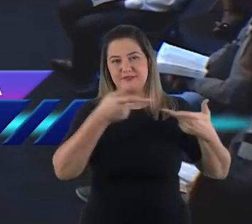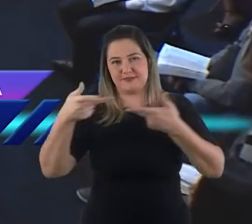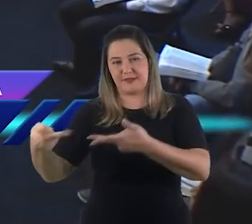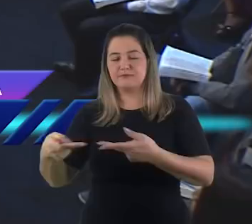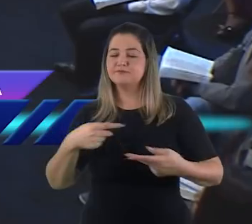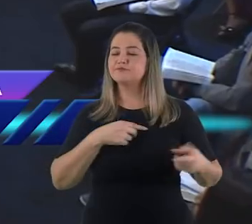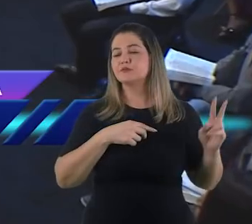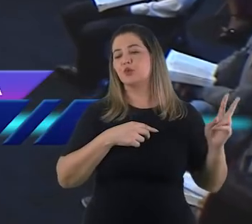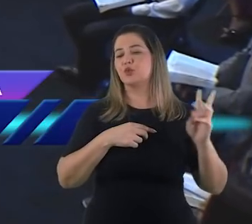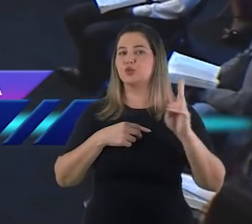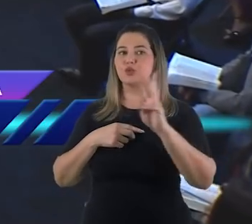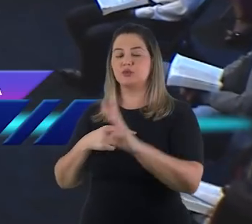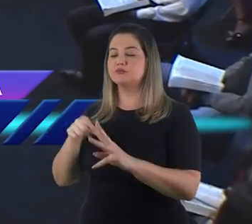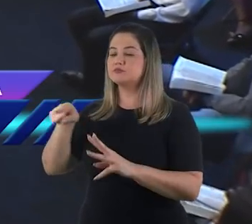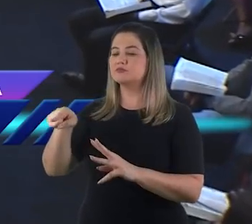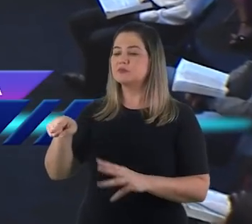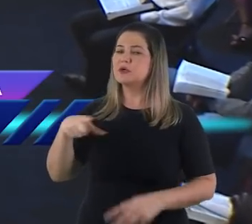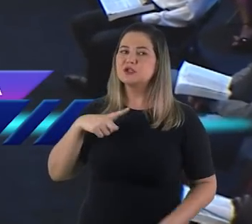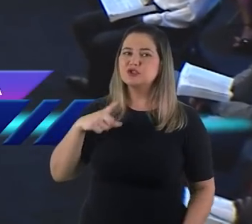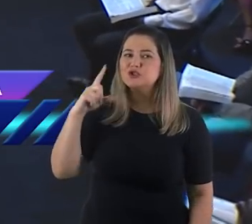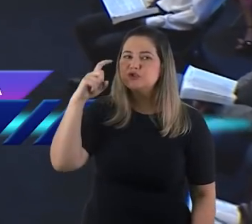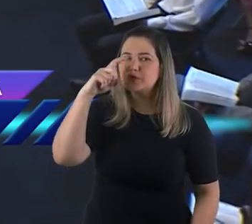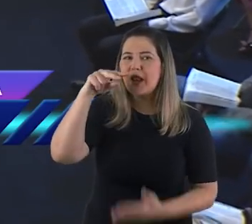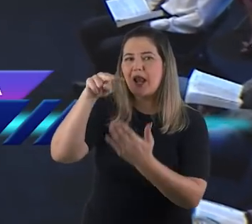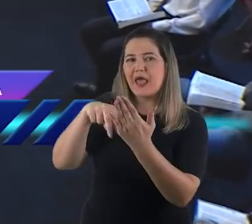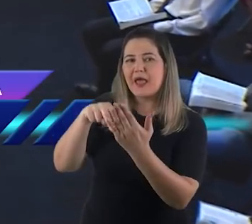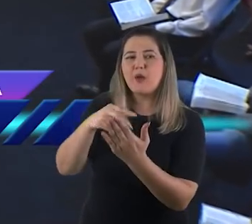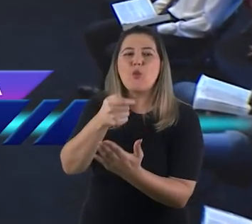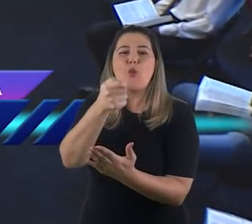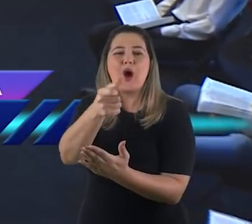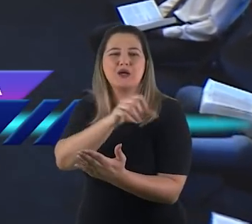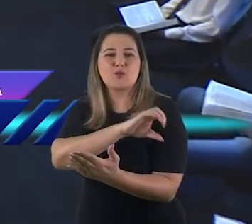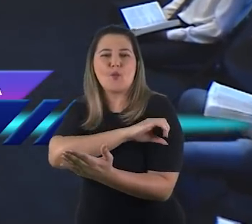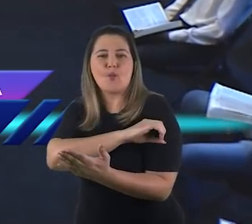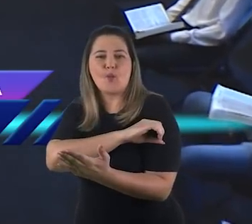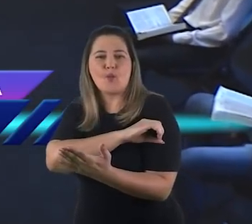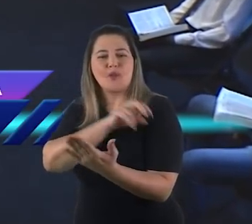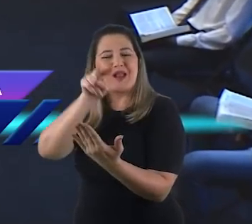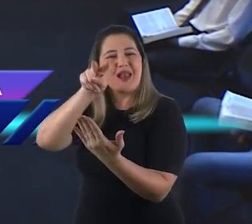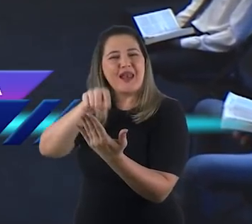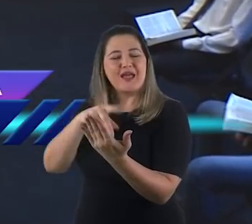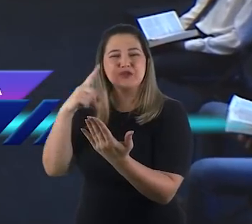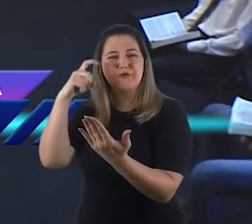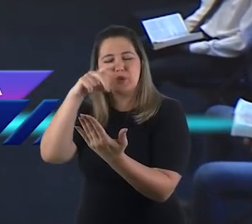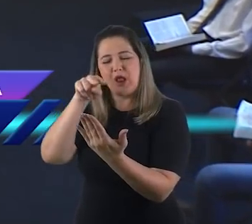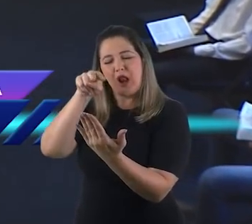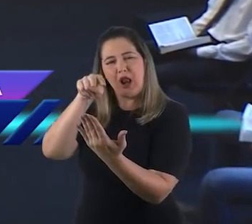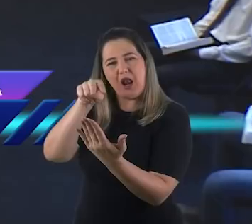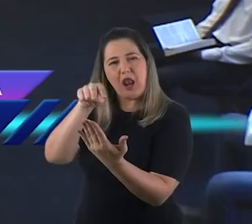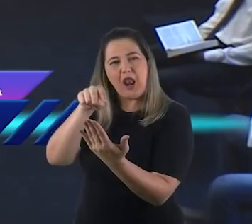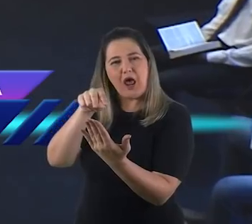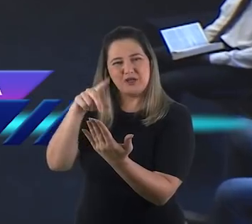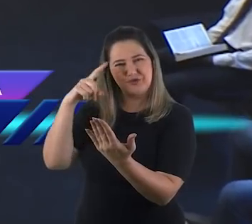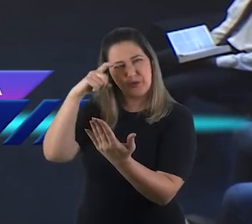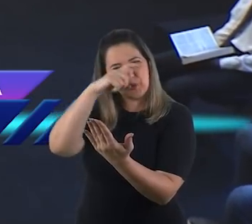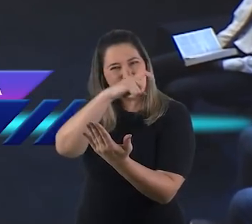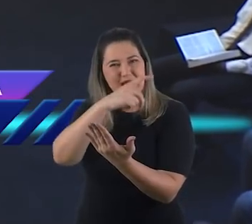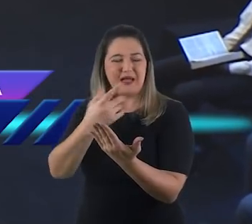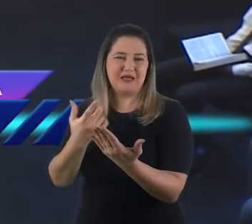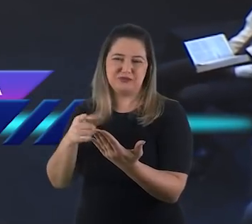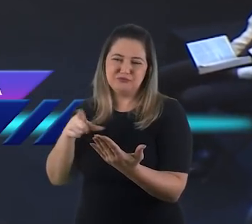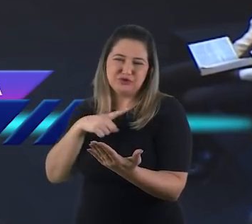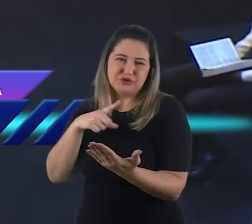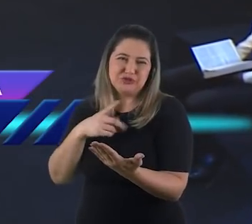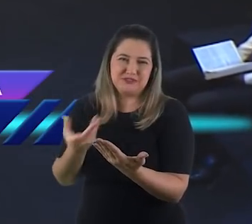dela e ela tinha muitas dificuldades de leitura, era praticamente analfabeta, lia com muita dificuldade